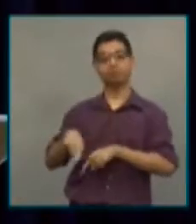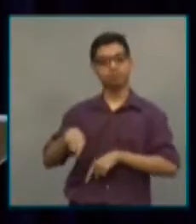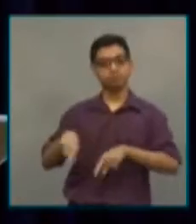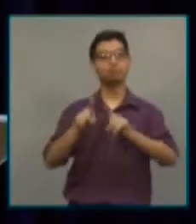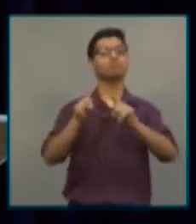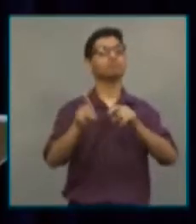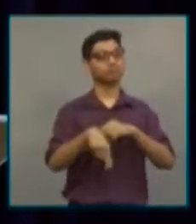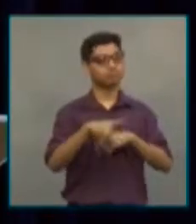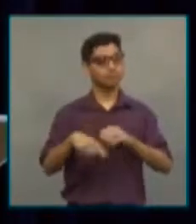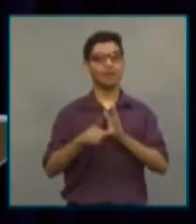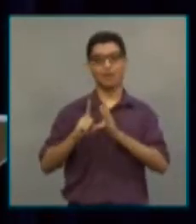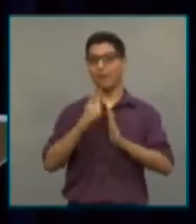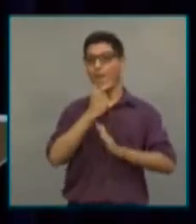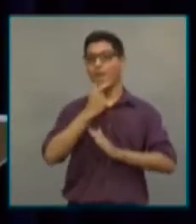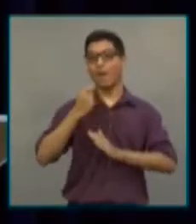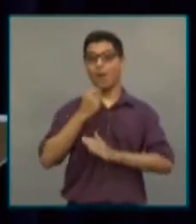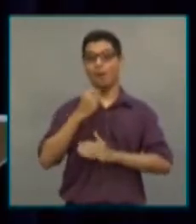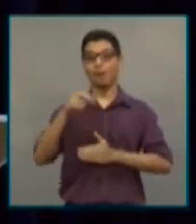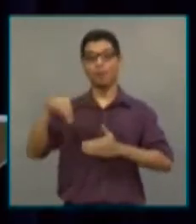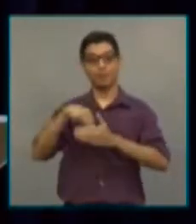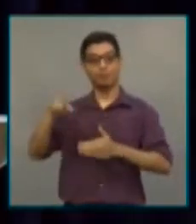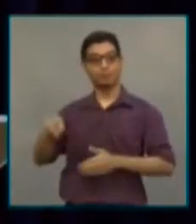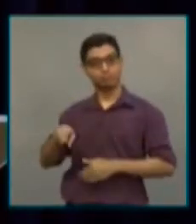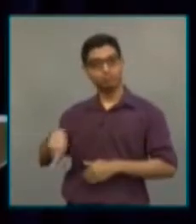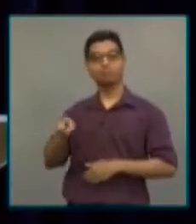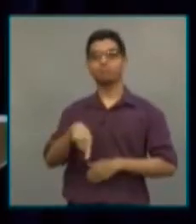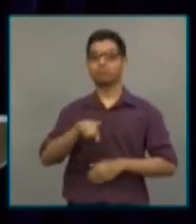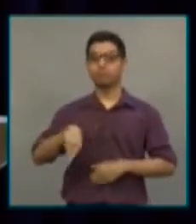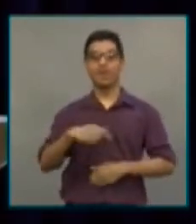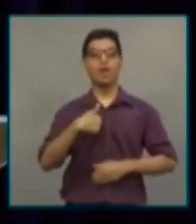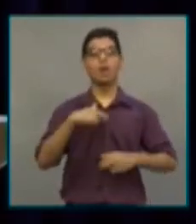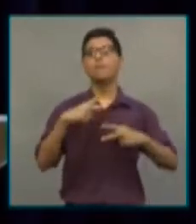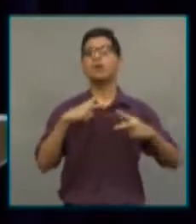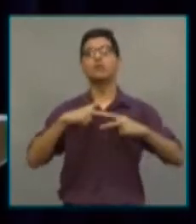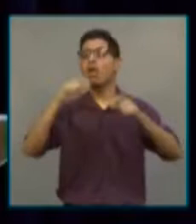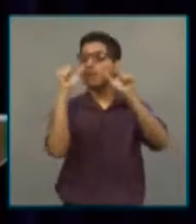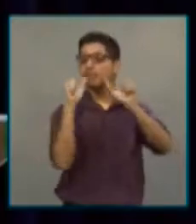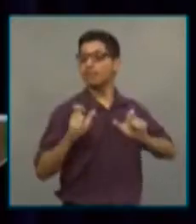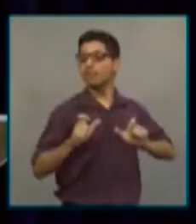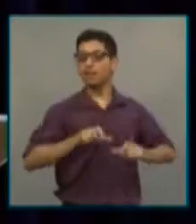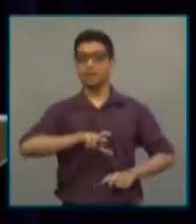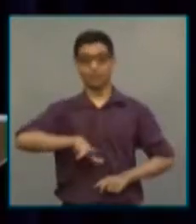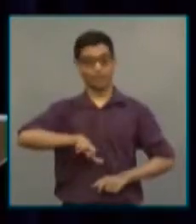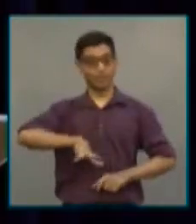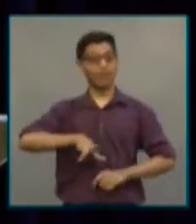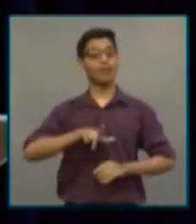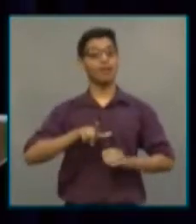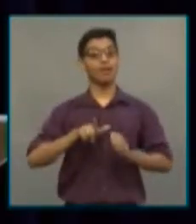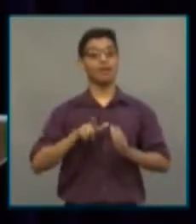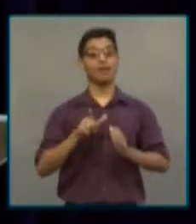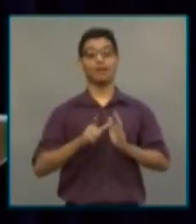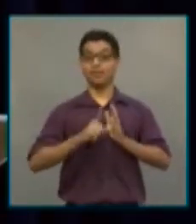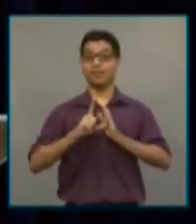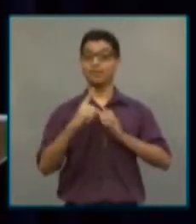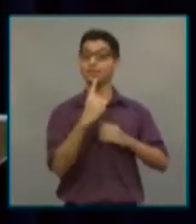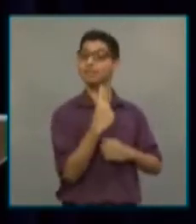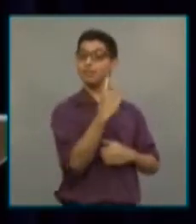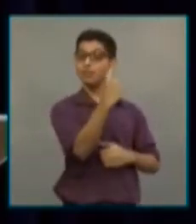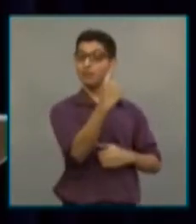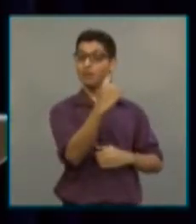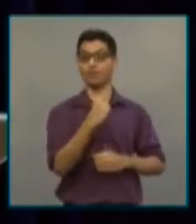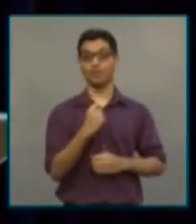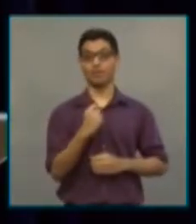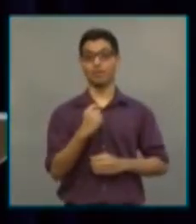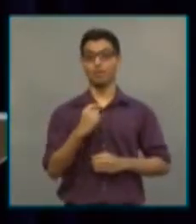O meu projeto não é pessoal. O meu nome foi escolhido de uma maneira espontânea pela